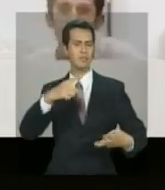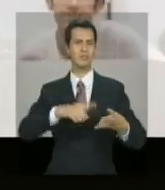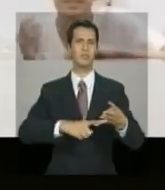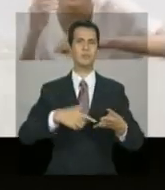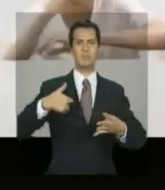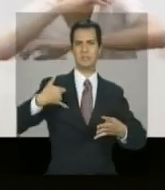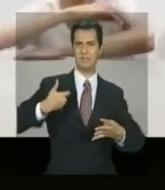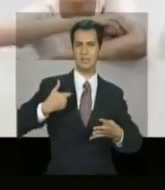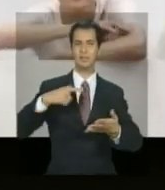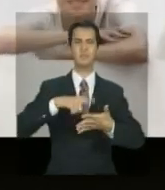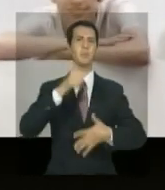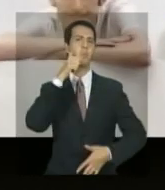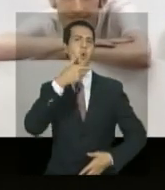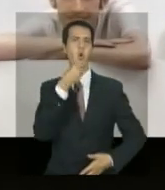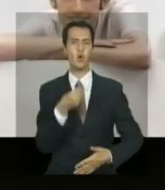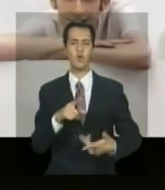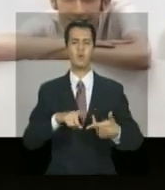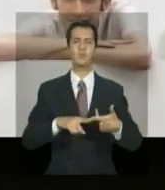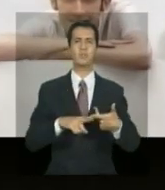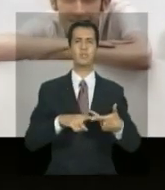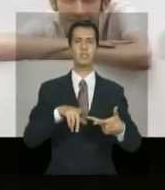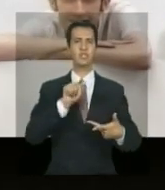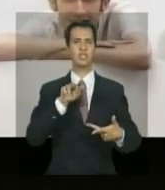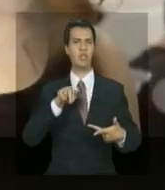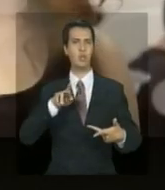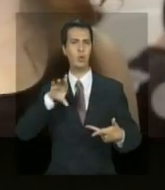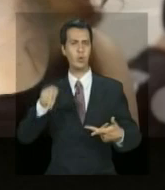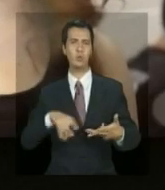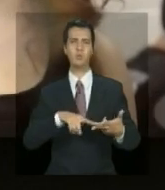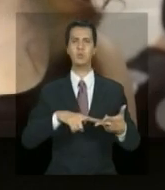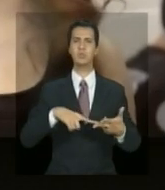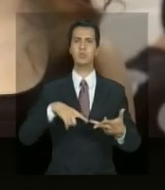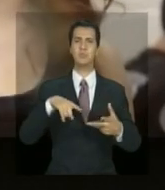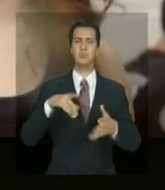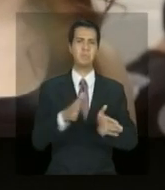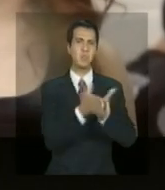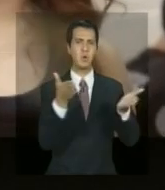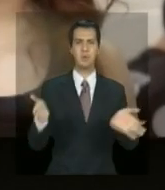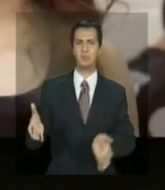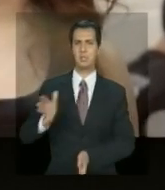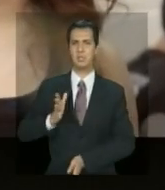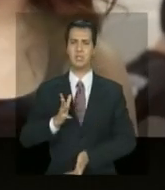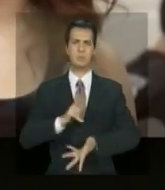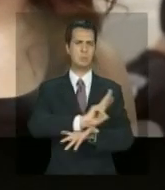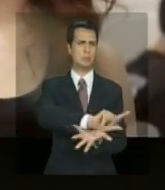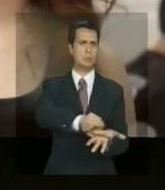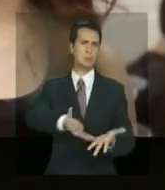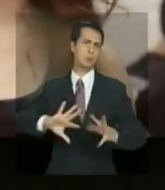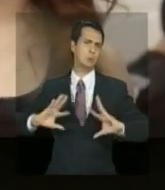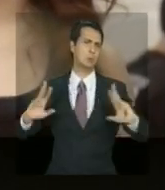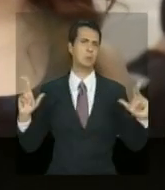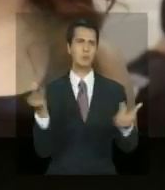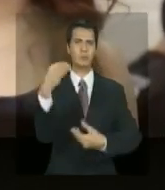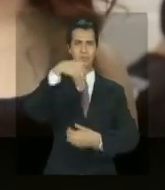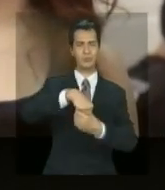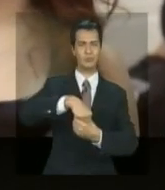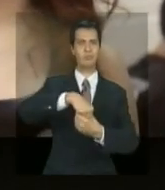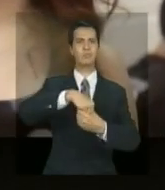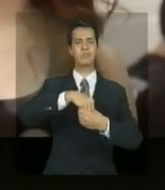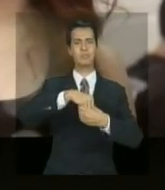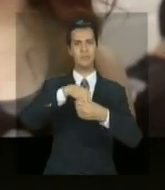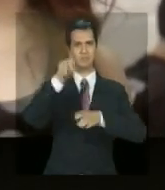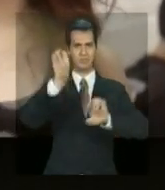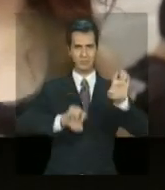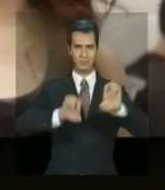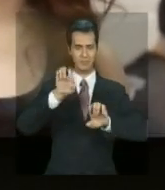idades, sexos, gêneros e condições sociais trabalhando juntos na mesma